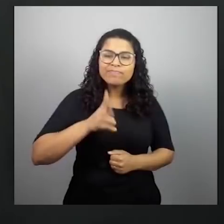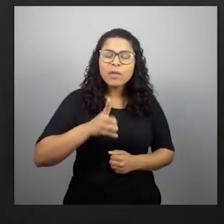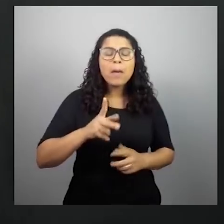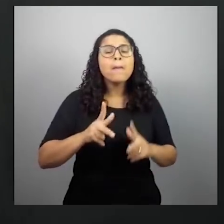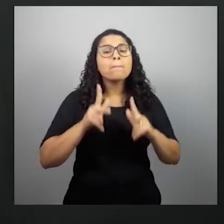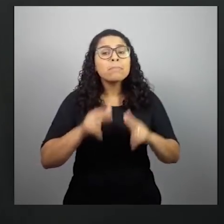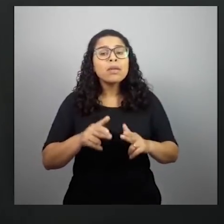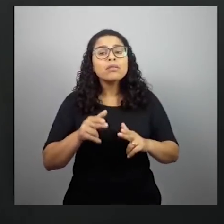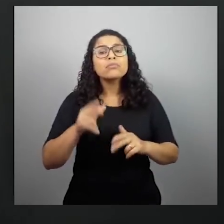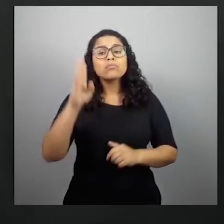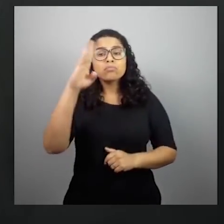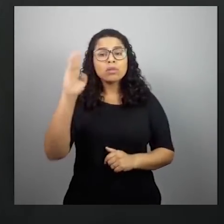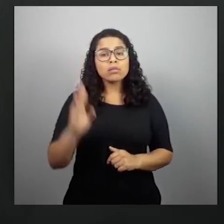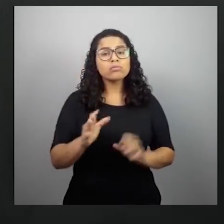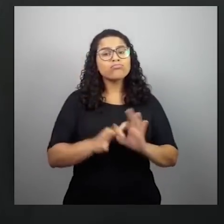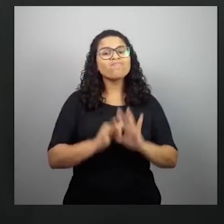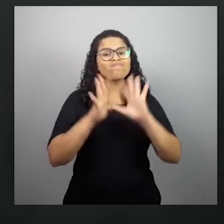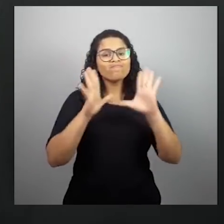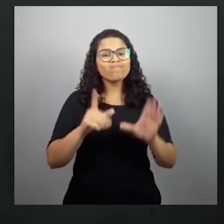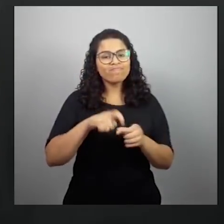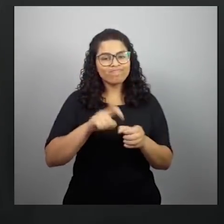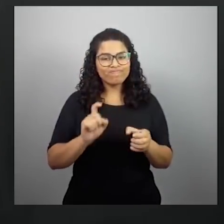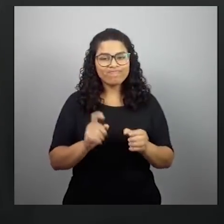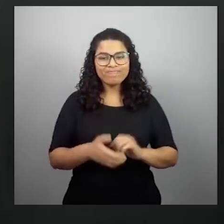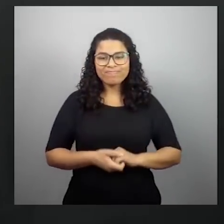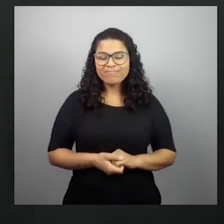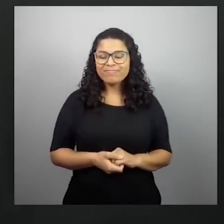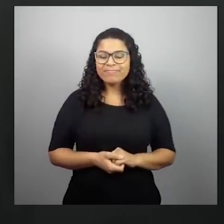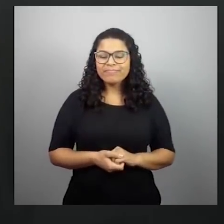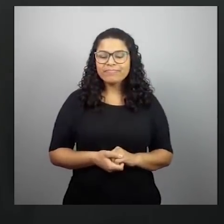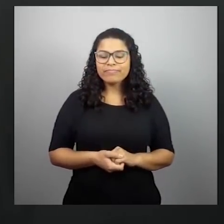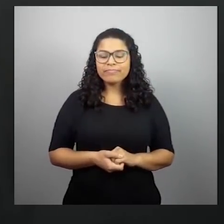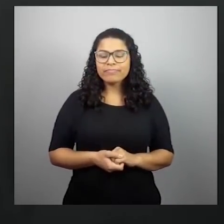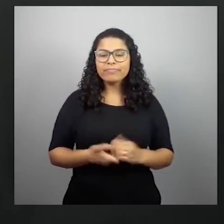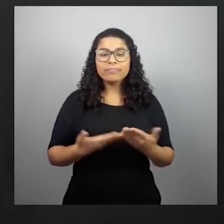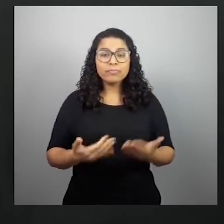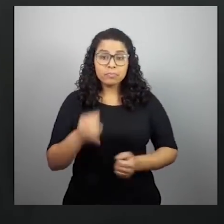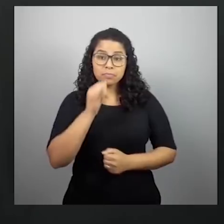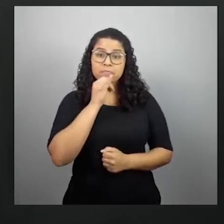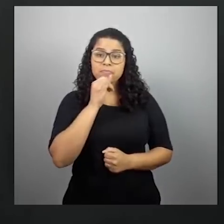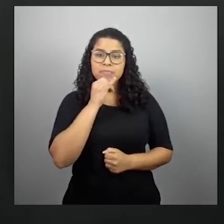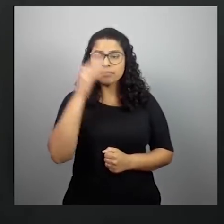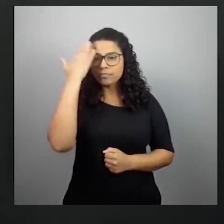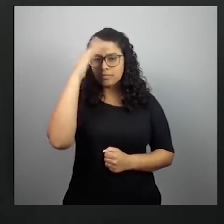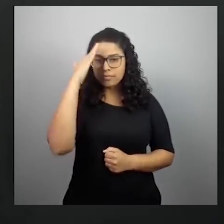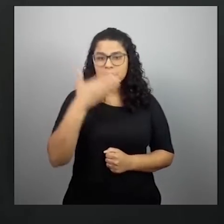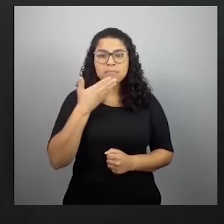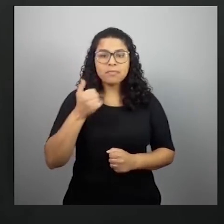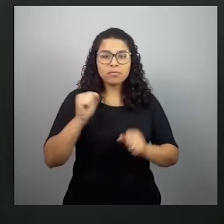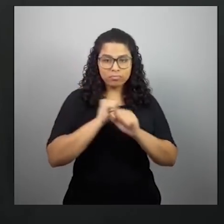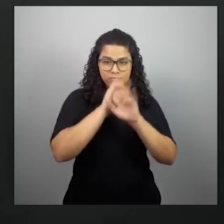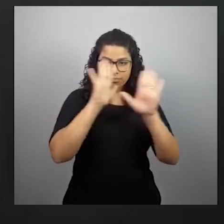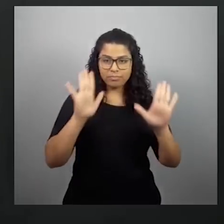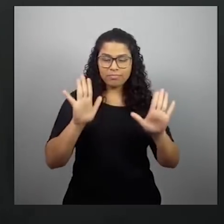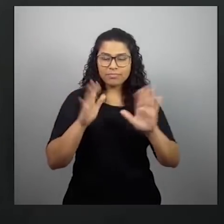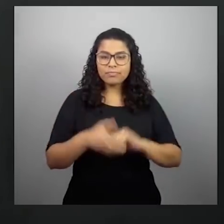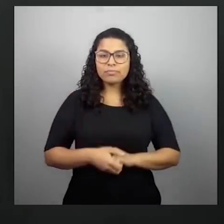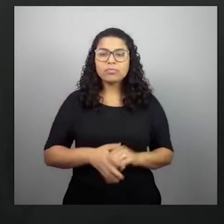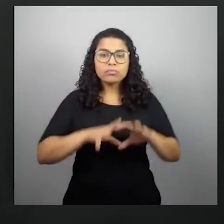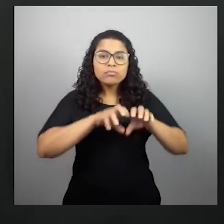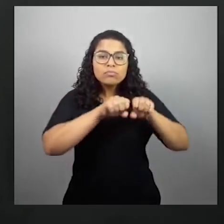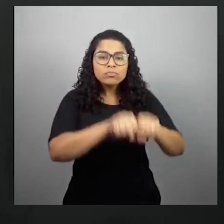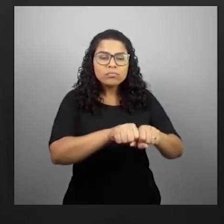do Brasil independente. Então, só para dar um exemplo, para vocês entenderem melhor do que eu estou querendo dizer, o